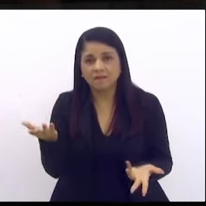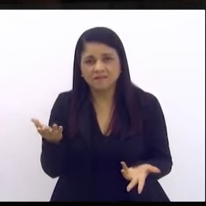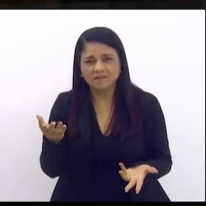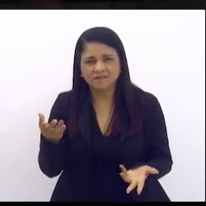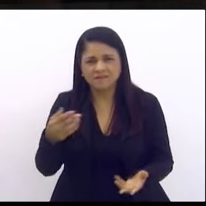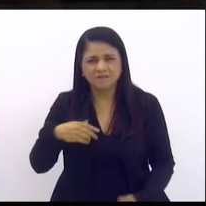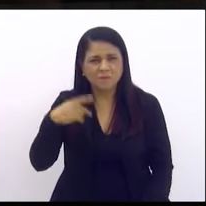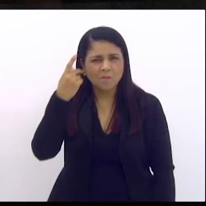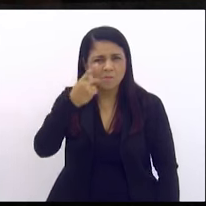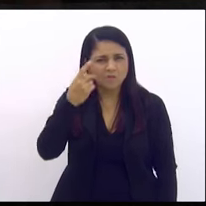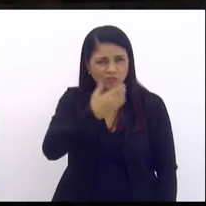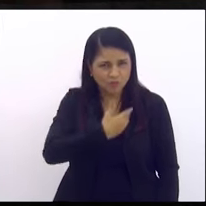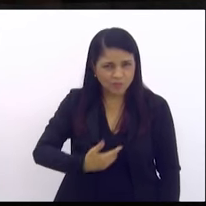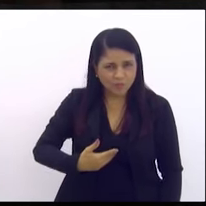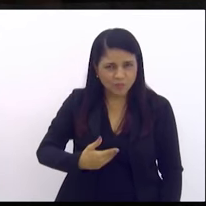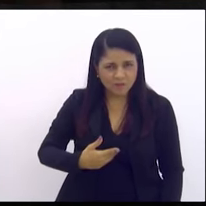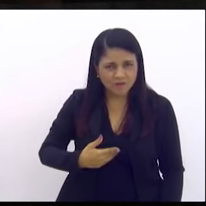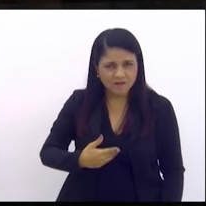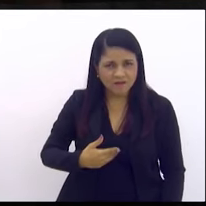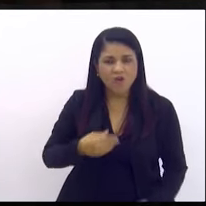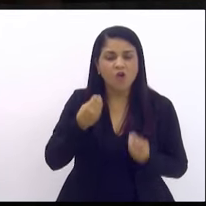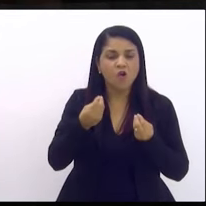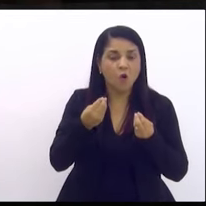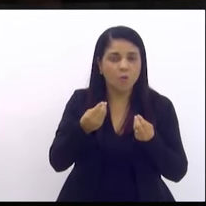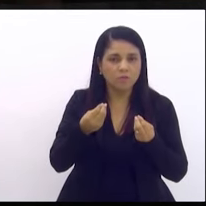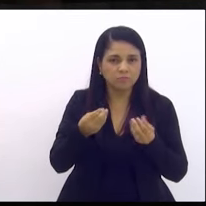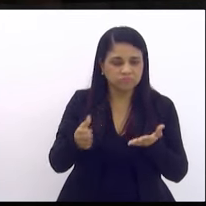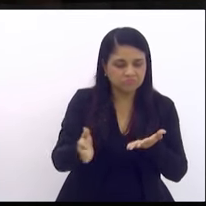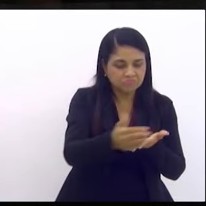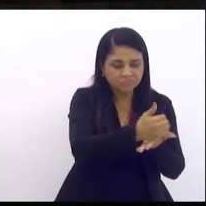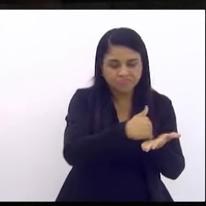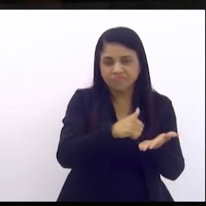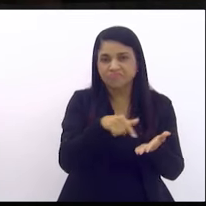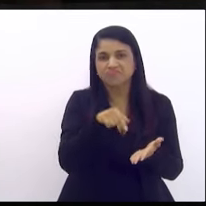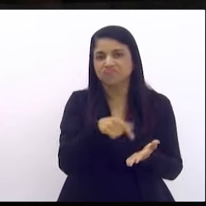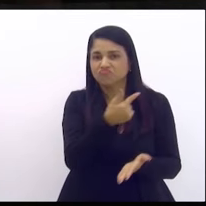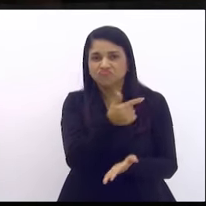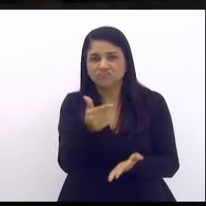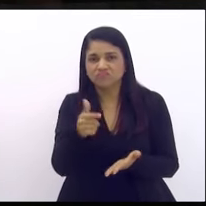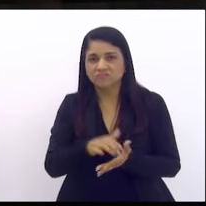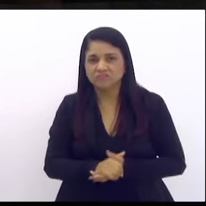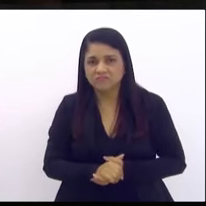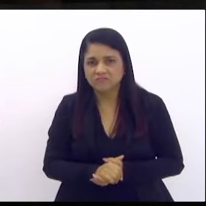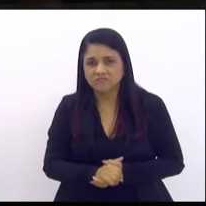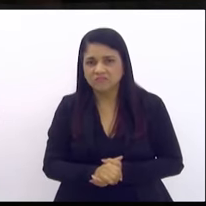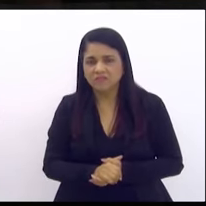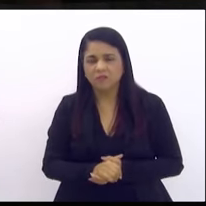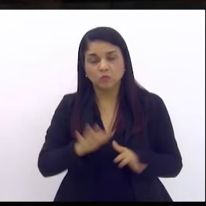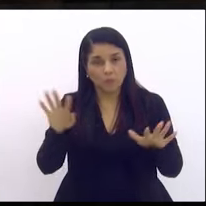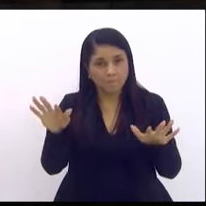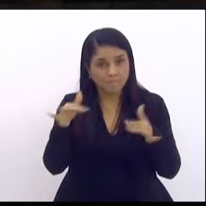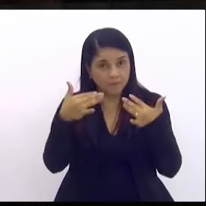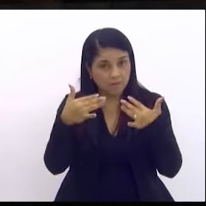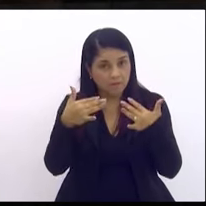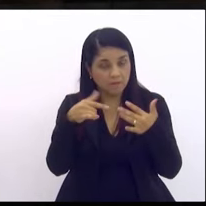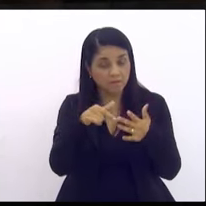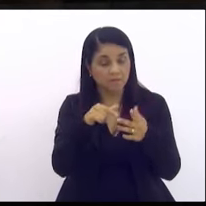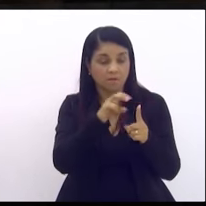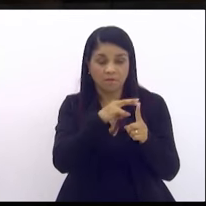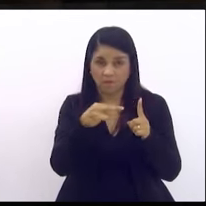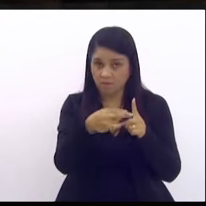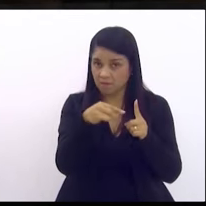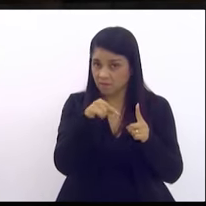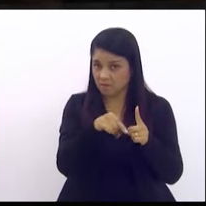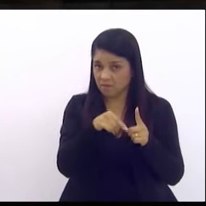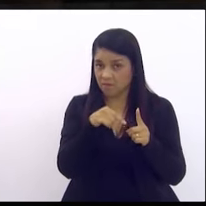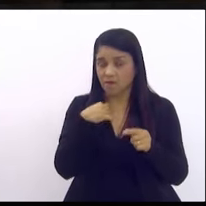pública sem receita eu tô chamando atenção para Esse aspecto porque eu aprendi